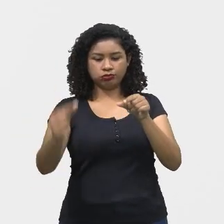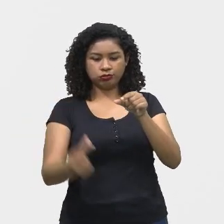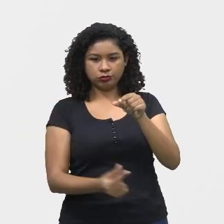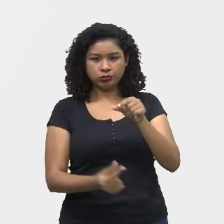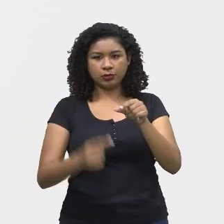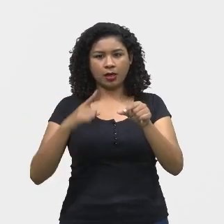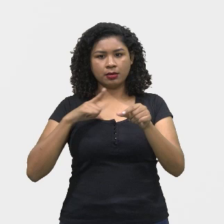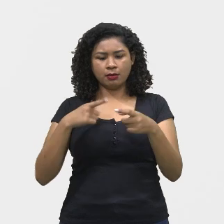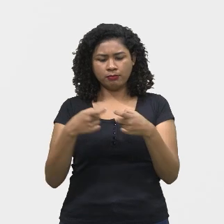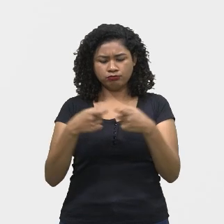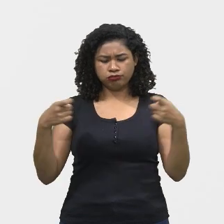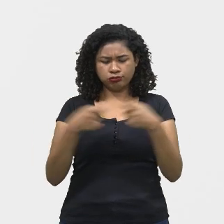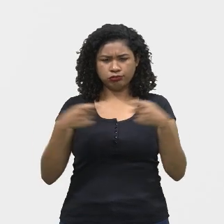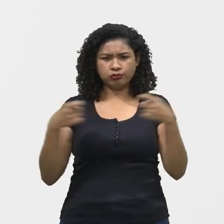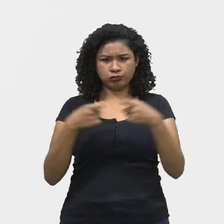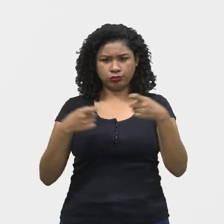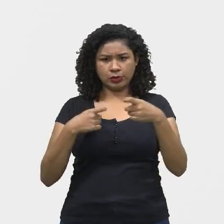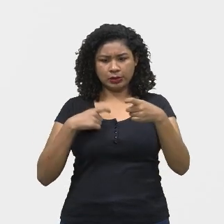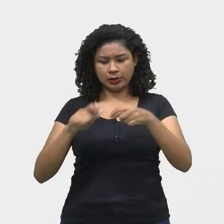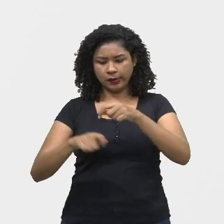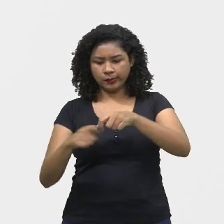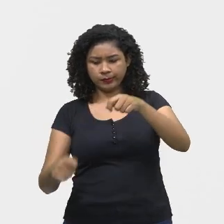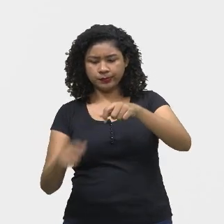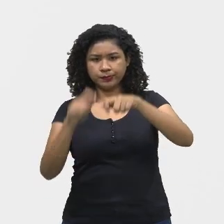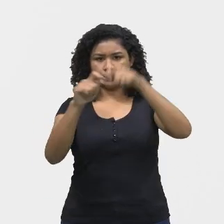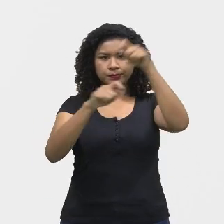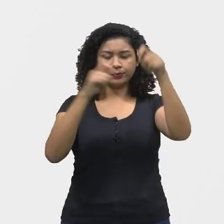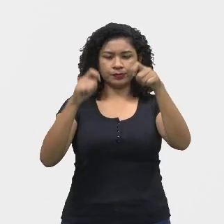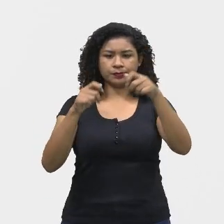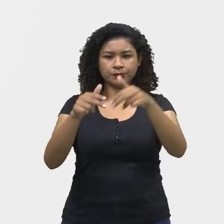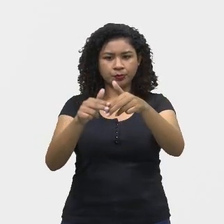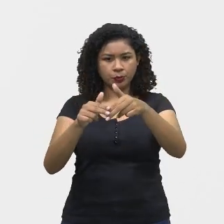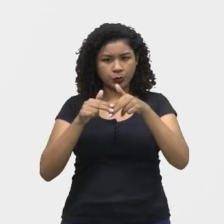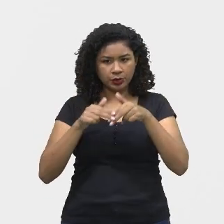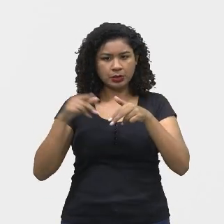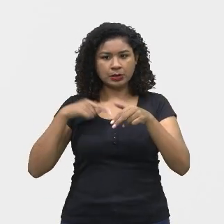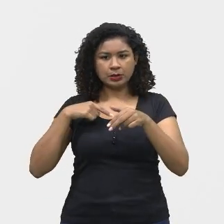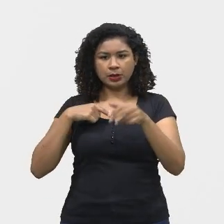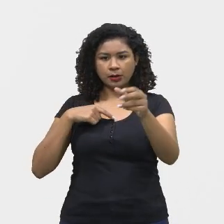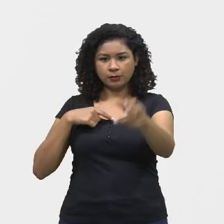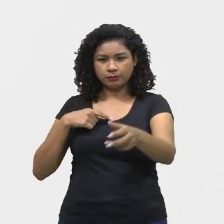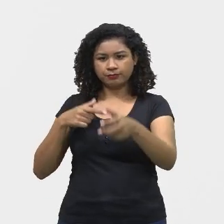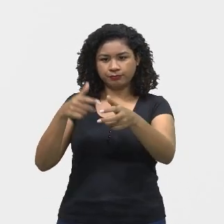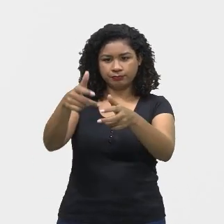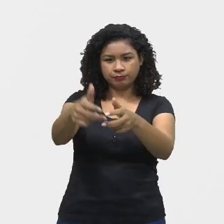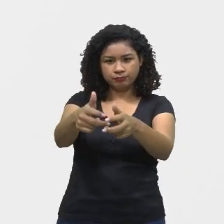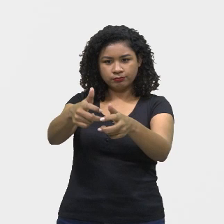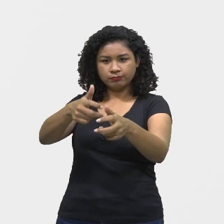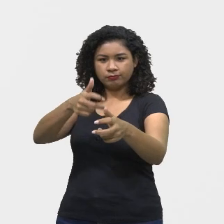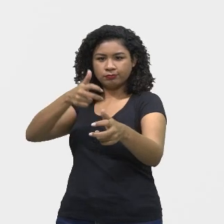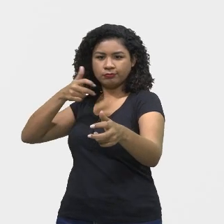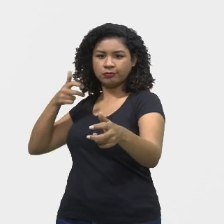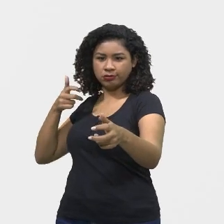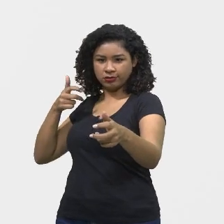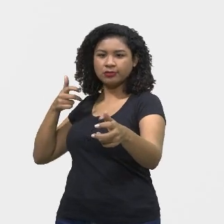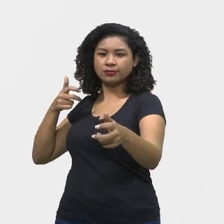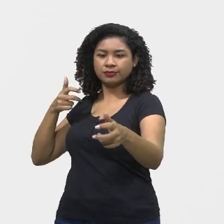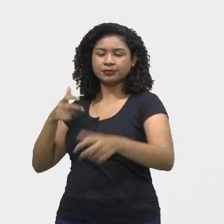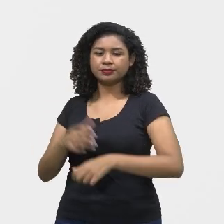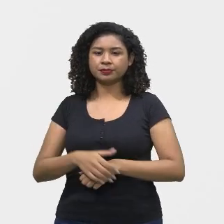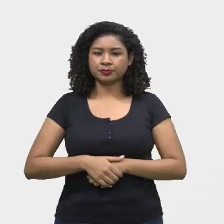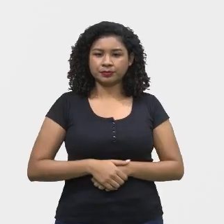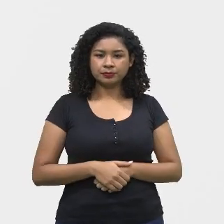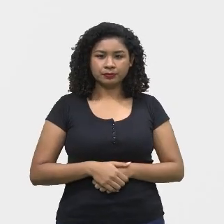uma flecha, a qual é projetada horizontalmente durante o lançamento. Ao realizar o